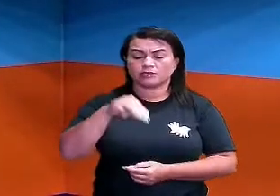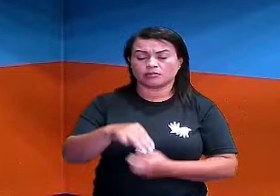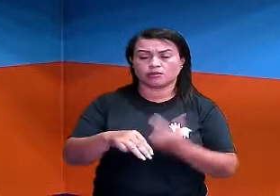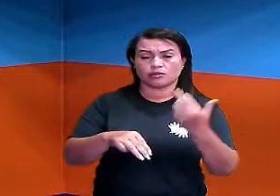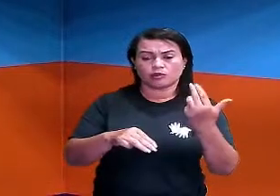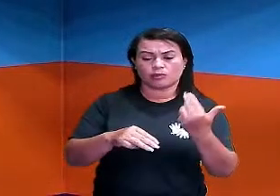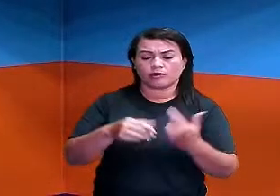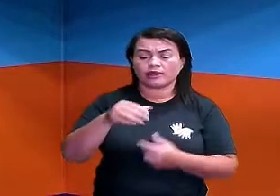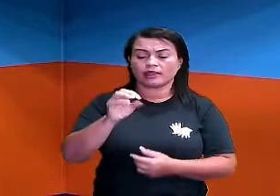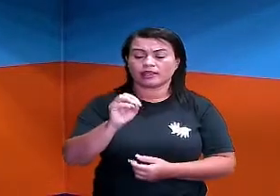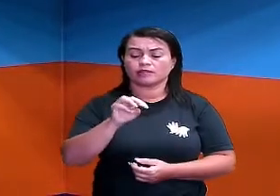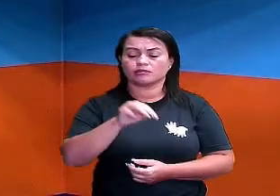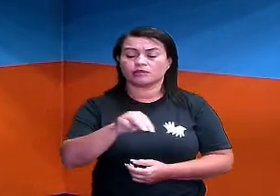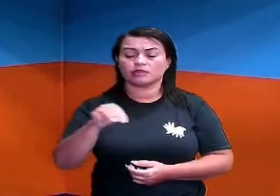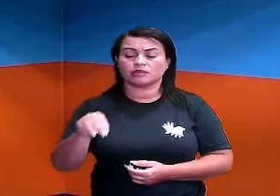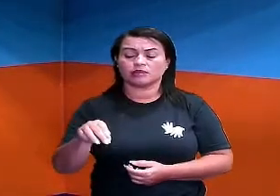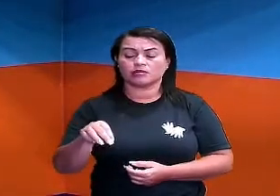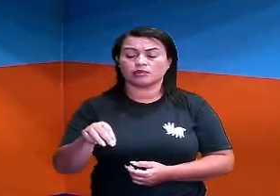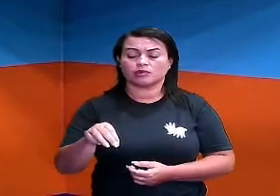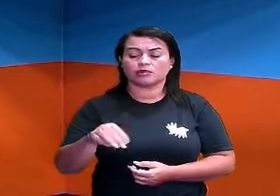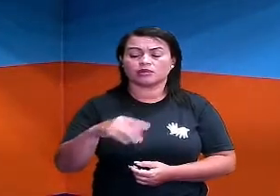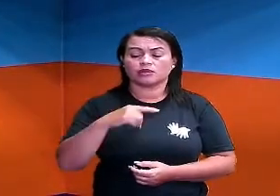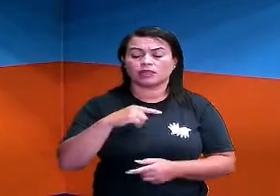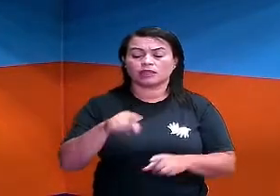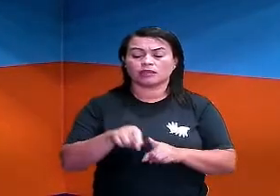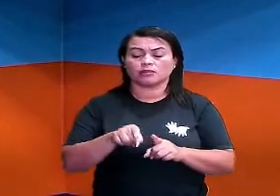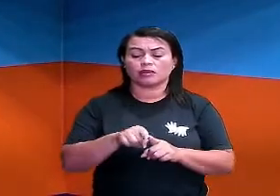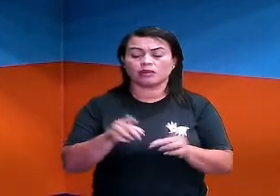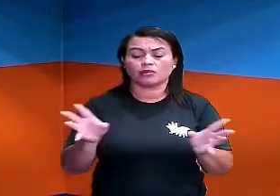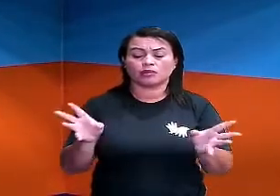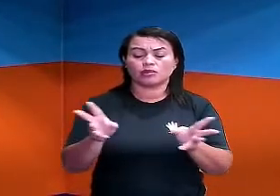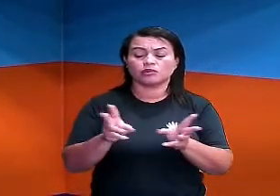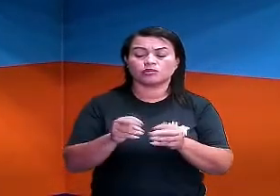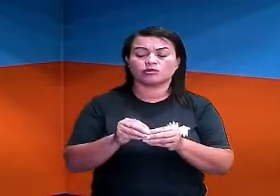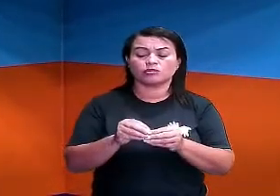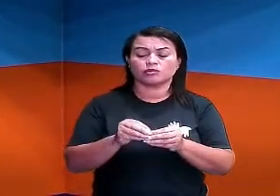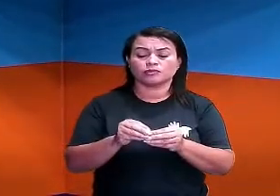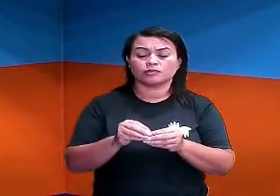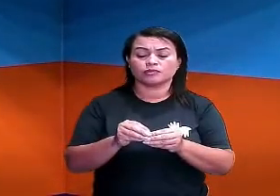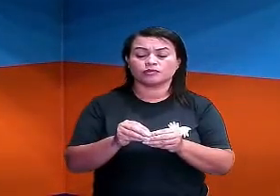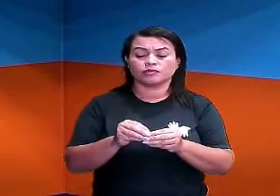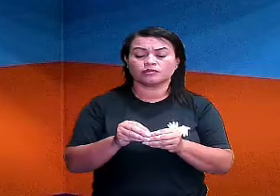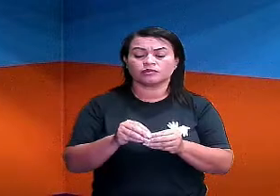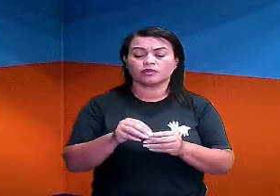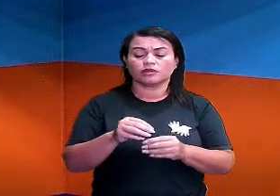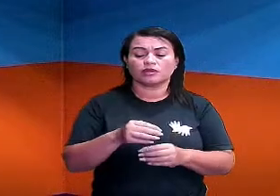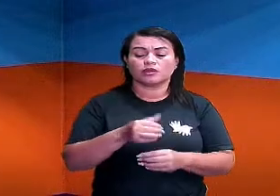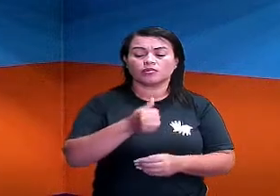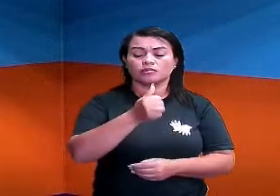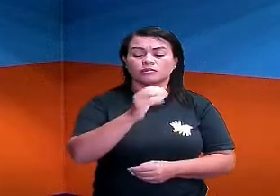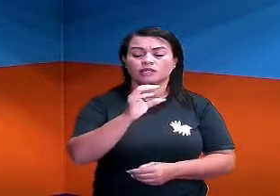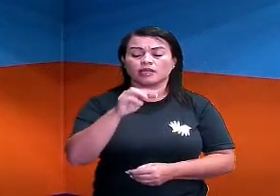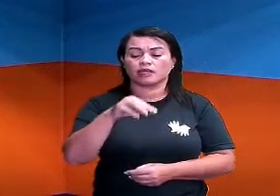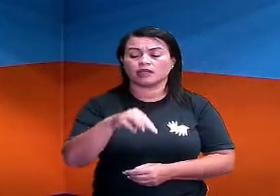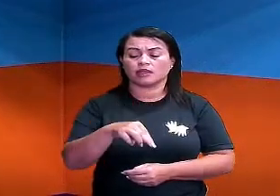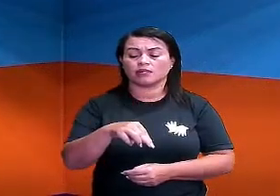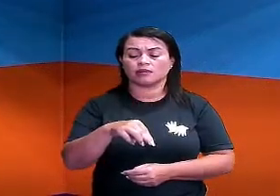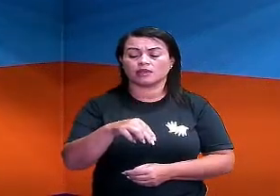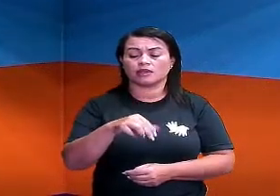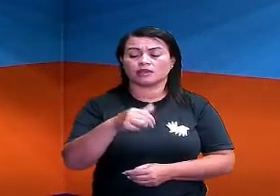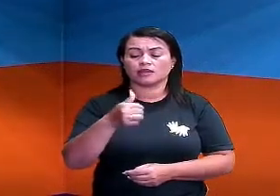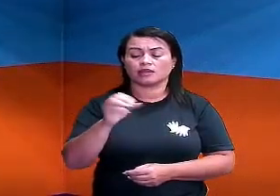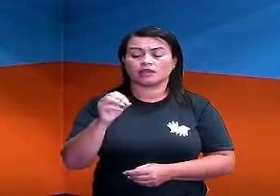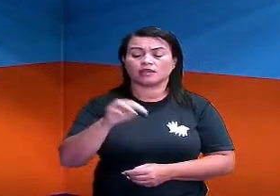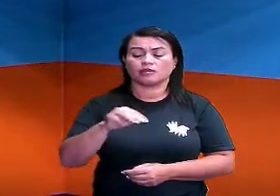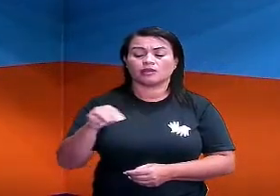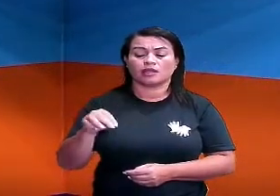10 milímetros. E aí eu trouxe o resumo, né? A abreviação, o cm e o mm.